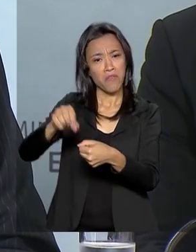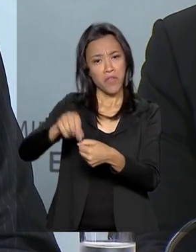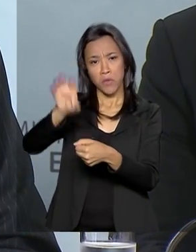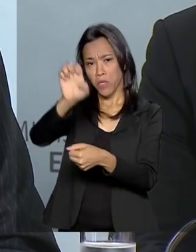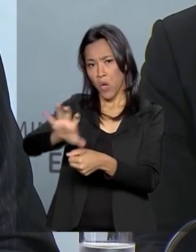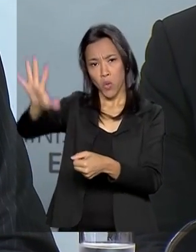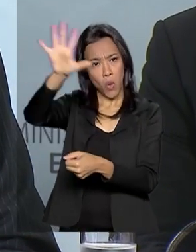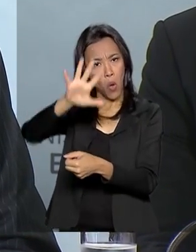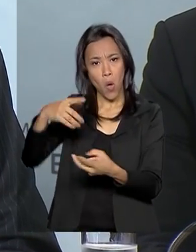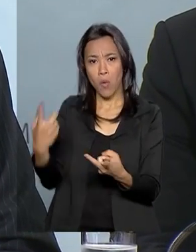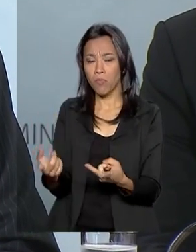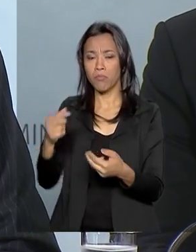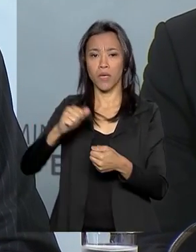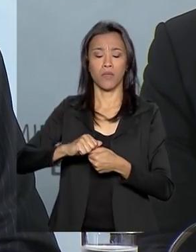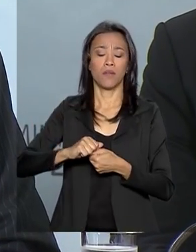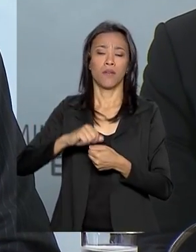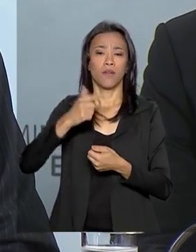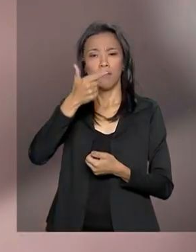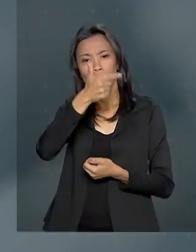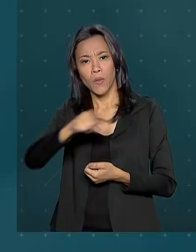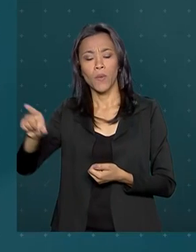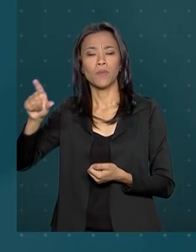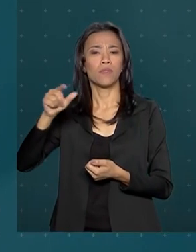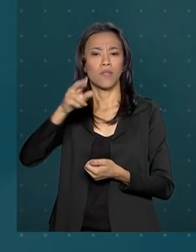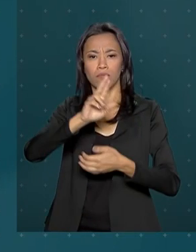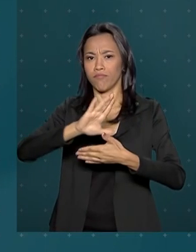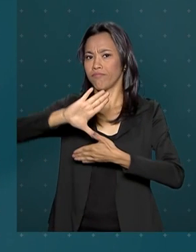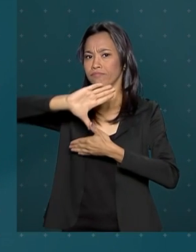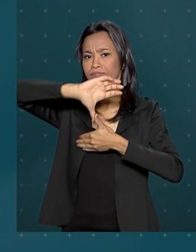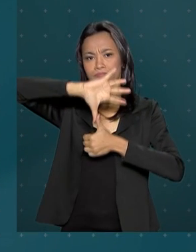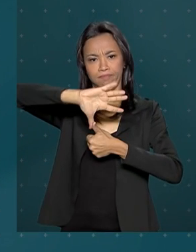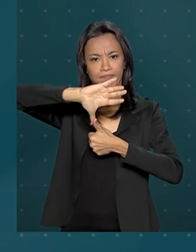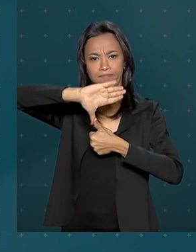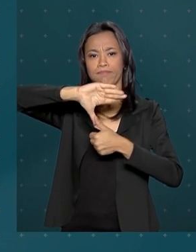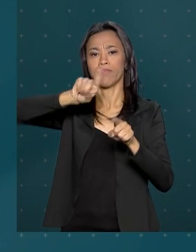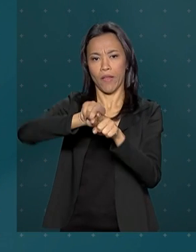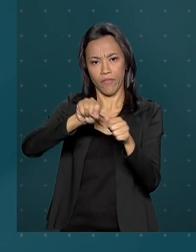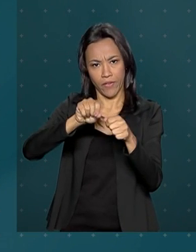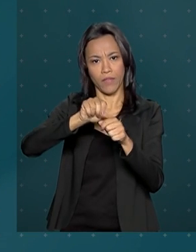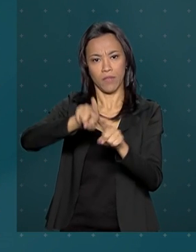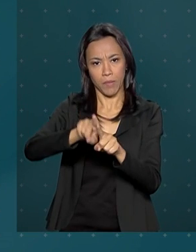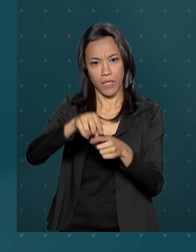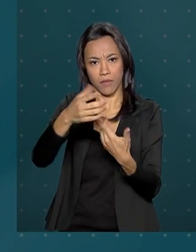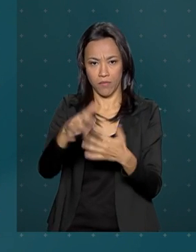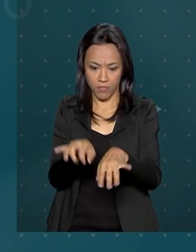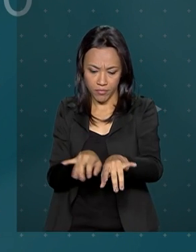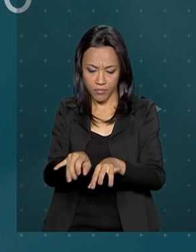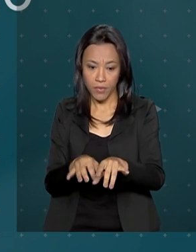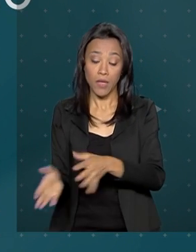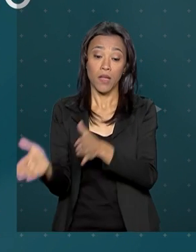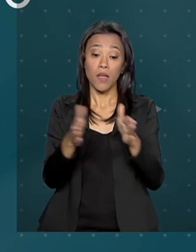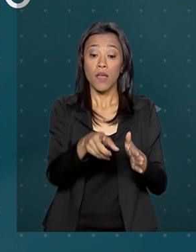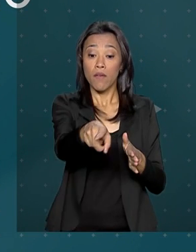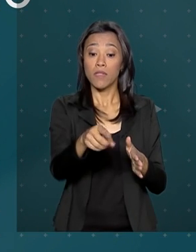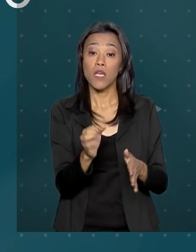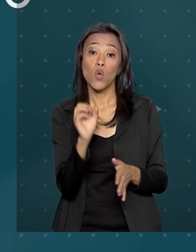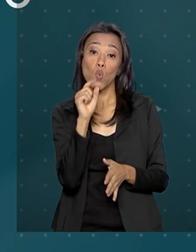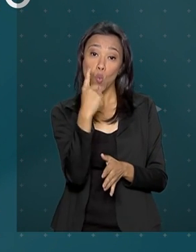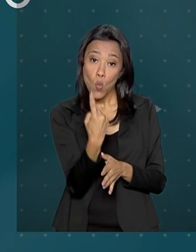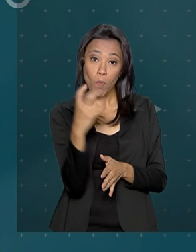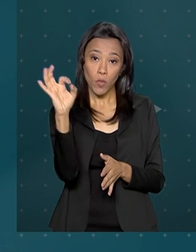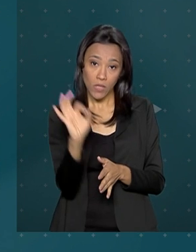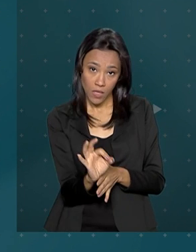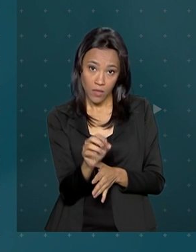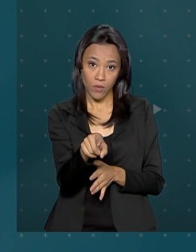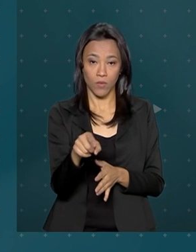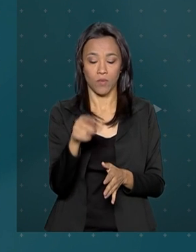América do Norte, em outros países. O Enem digital começa a ser implantado em 2020 para 1% dos candidatos.